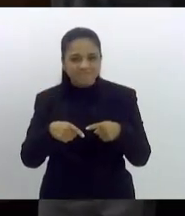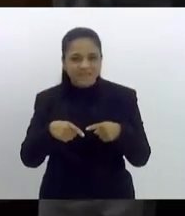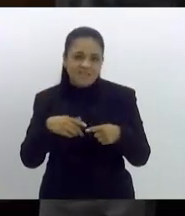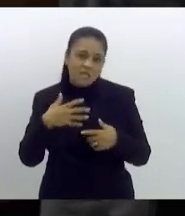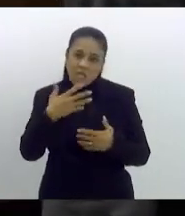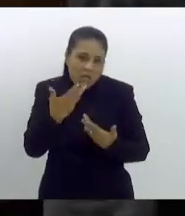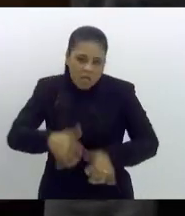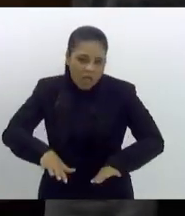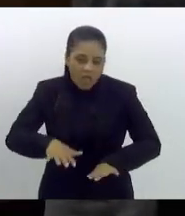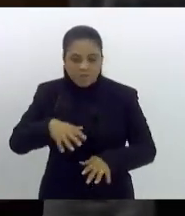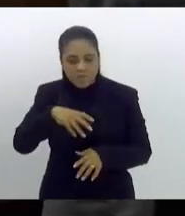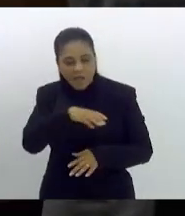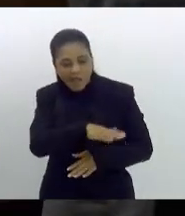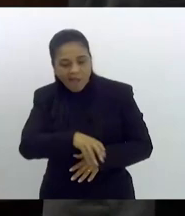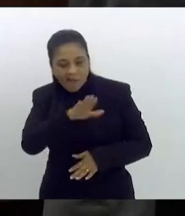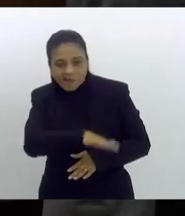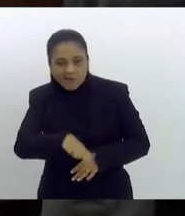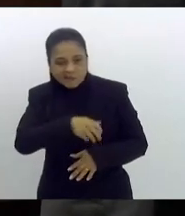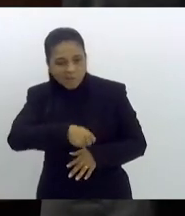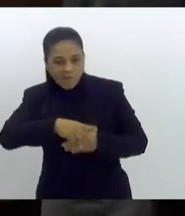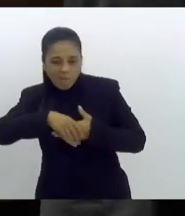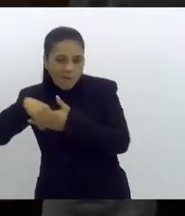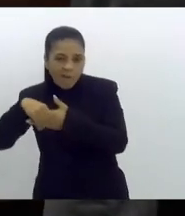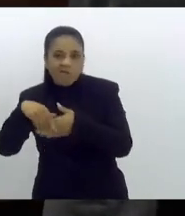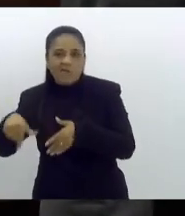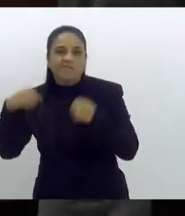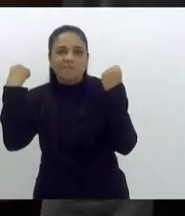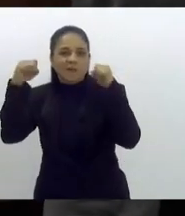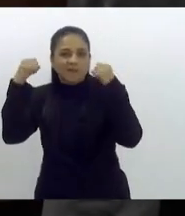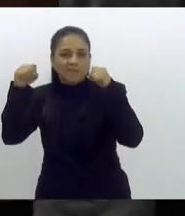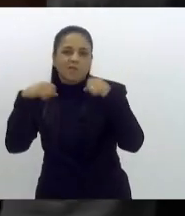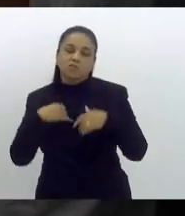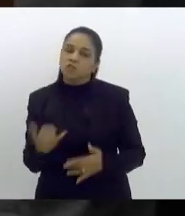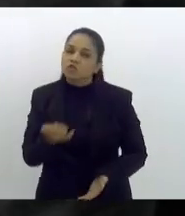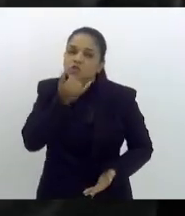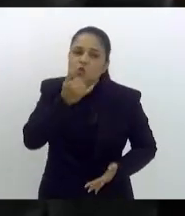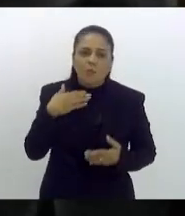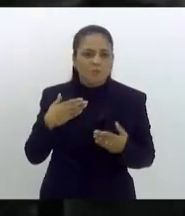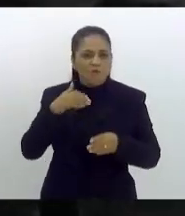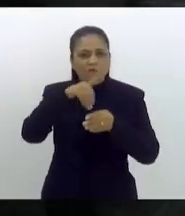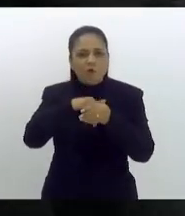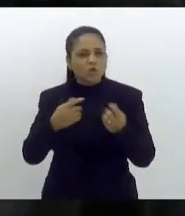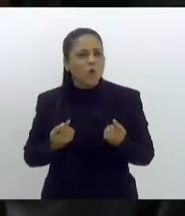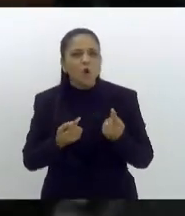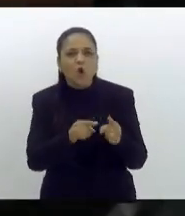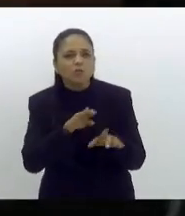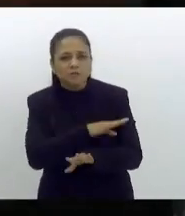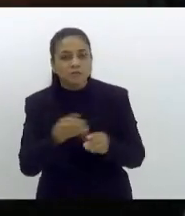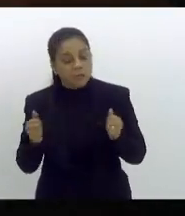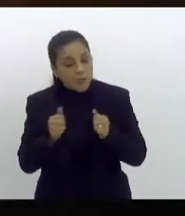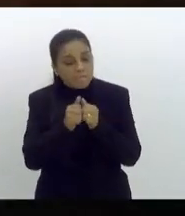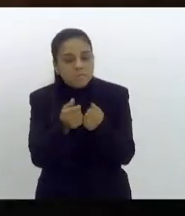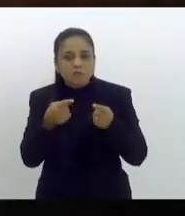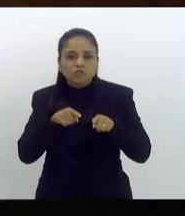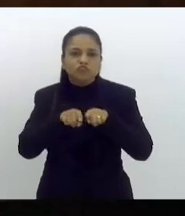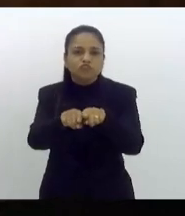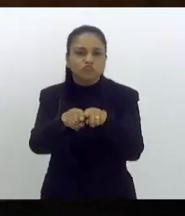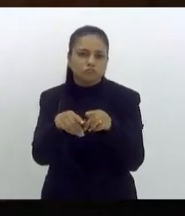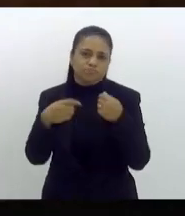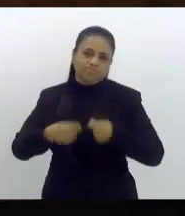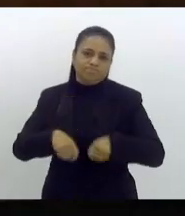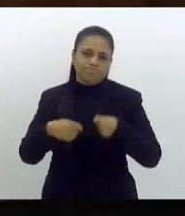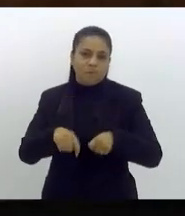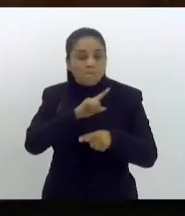pela mão para levar para ti para academia então me desculpe o voto é contra porque tudo caminha junto querer